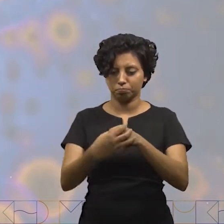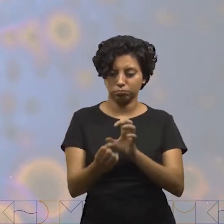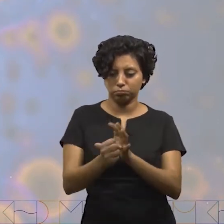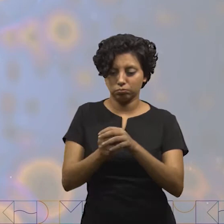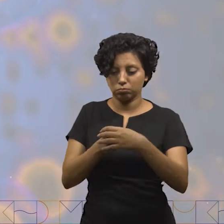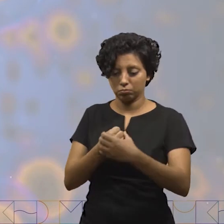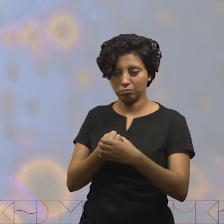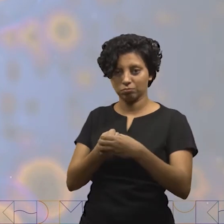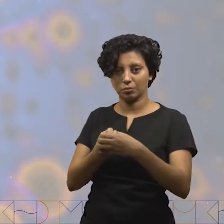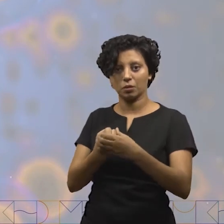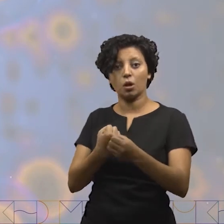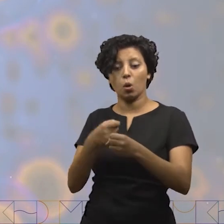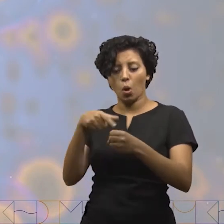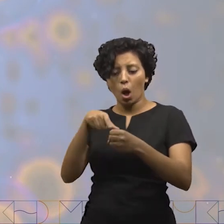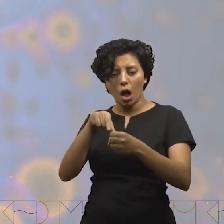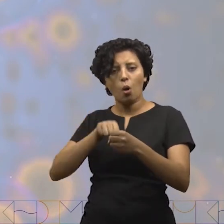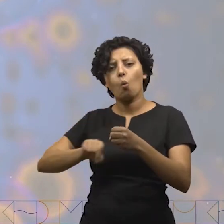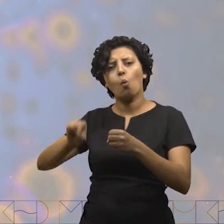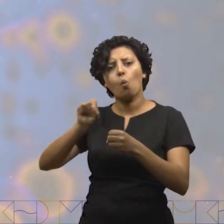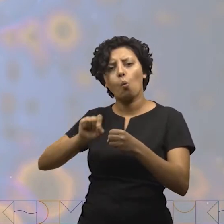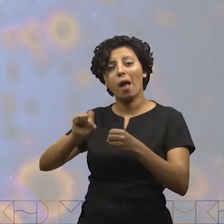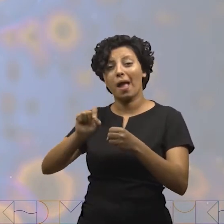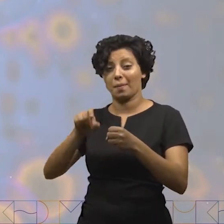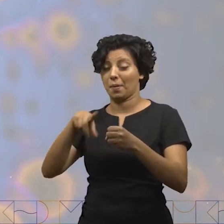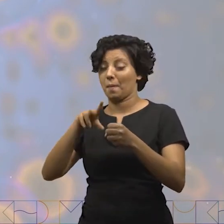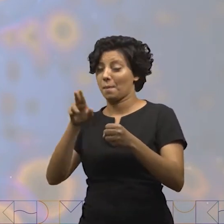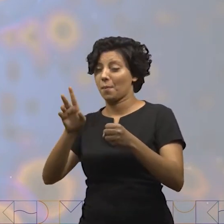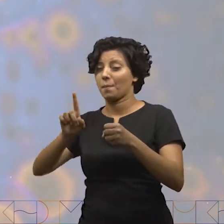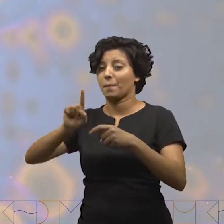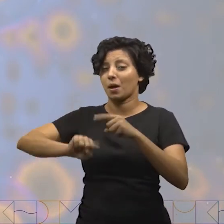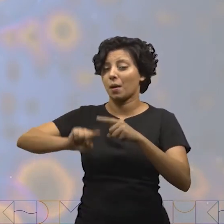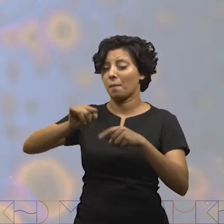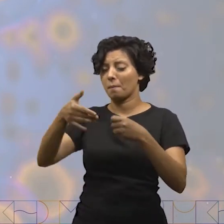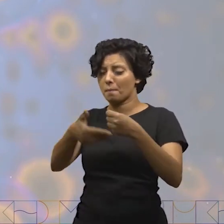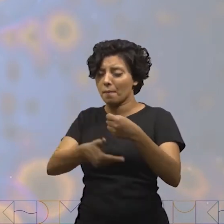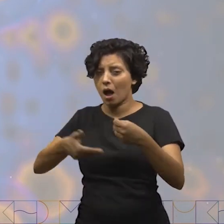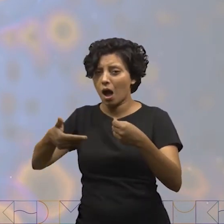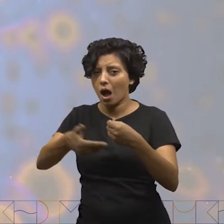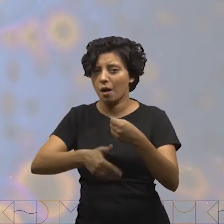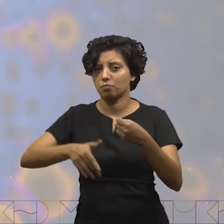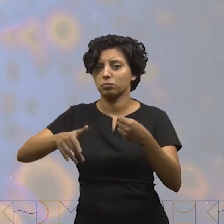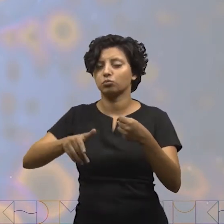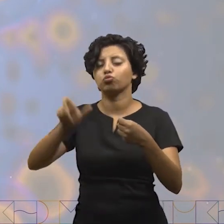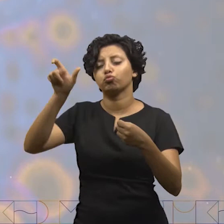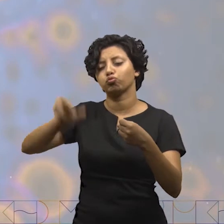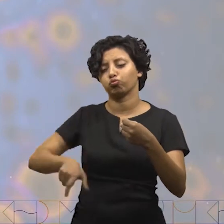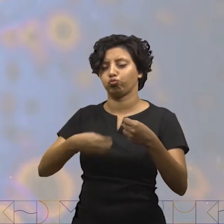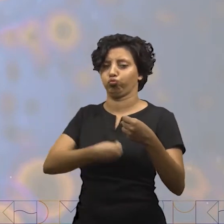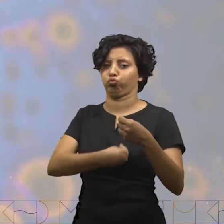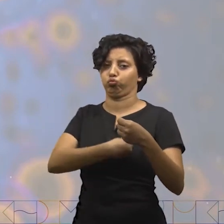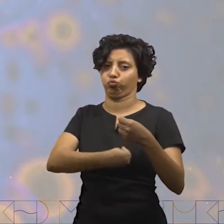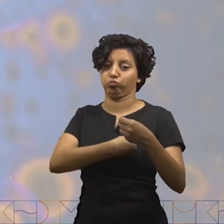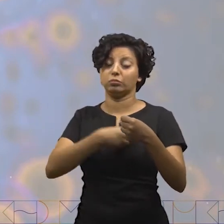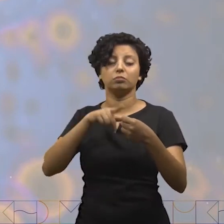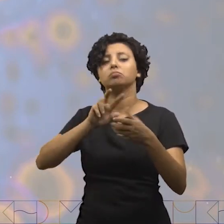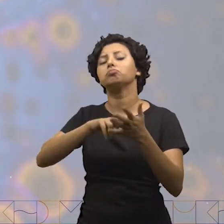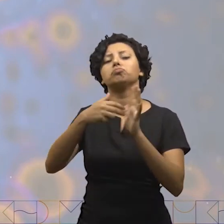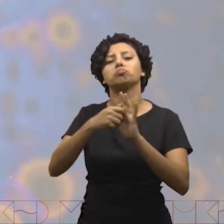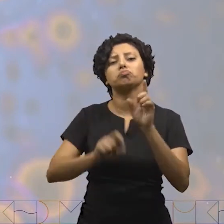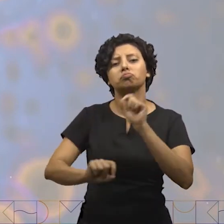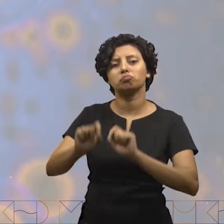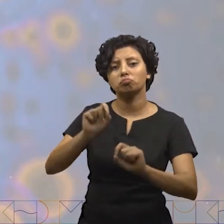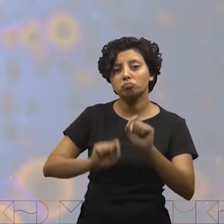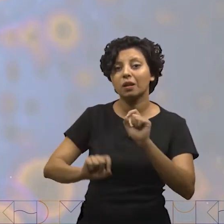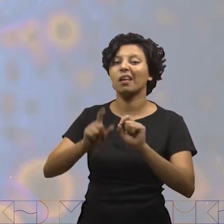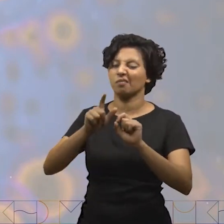célula. A célula é a unidade básica funcional dos seres vivos. Isto quer dizer que ela